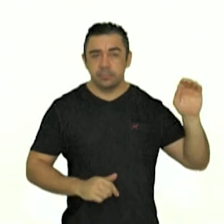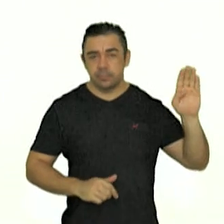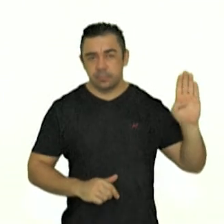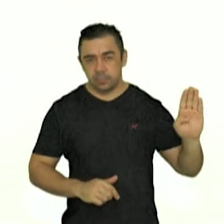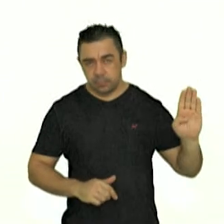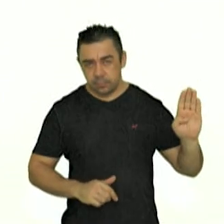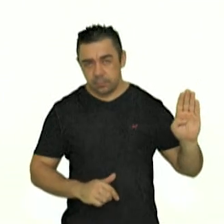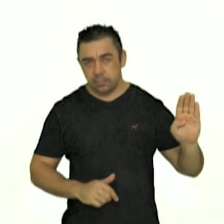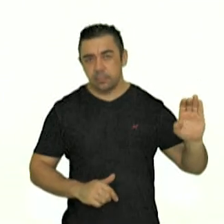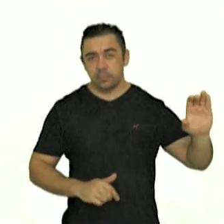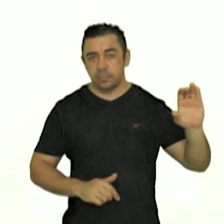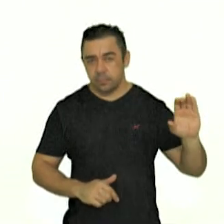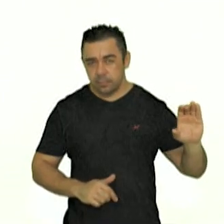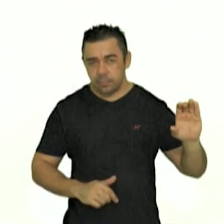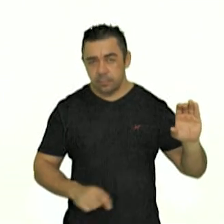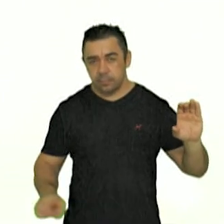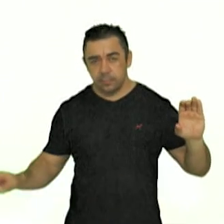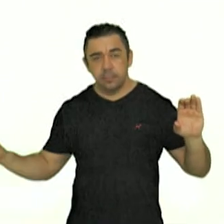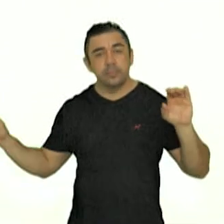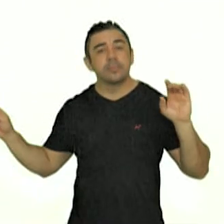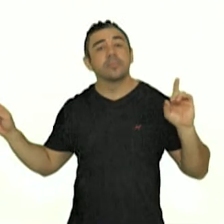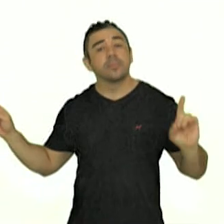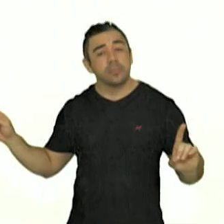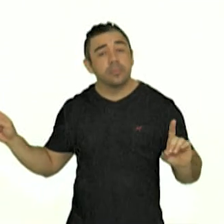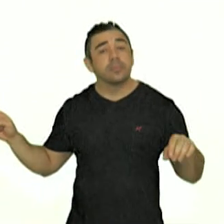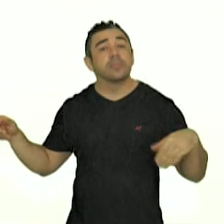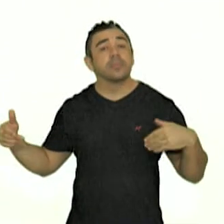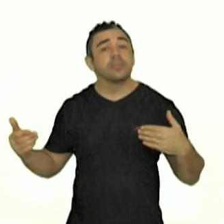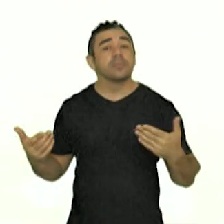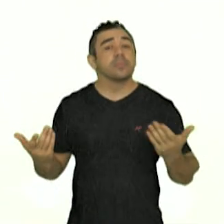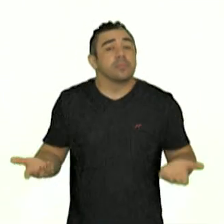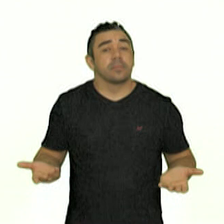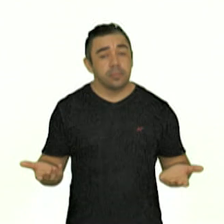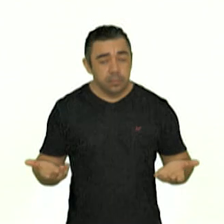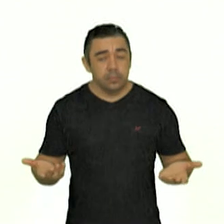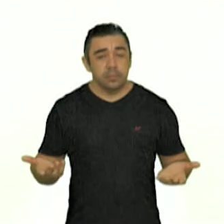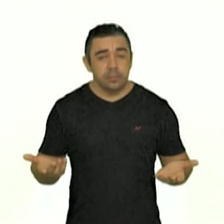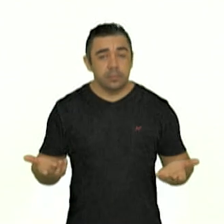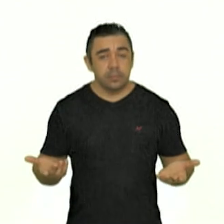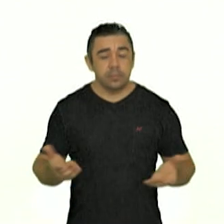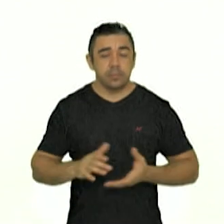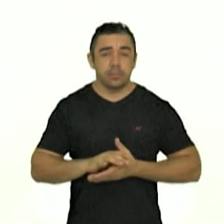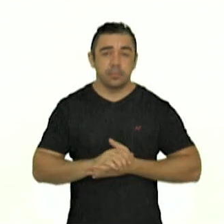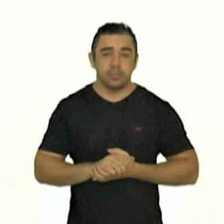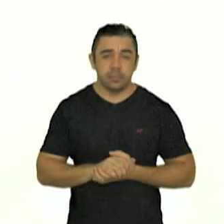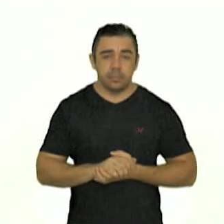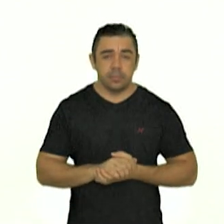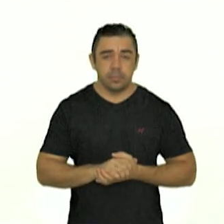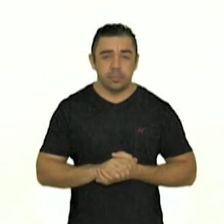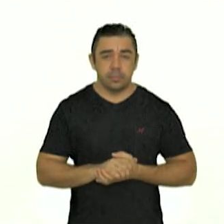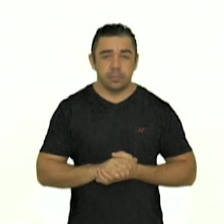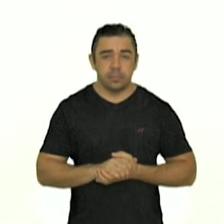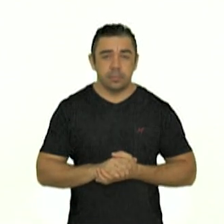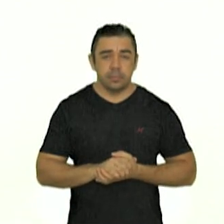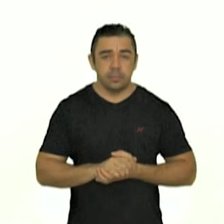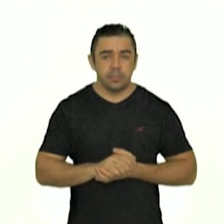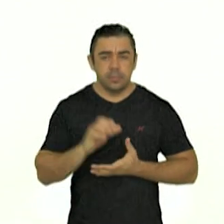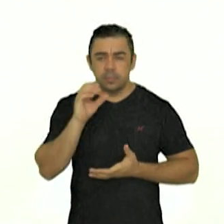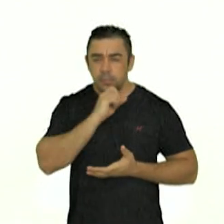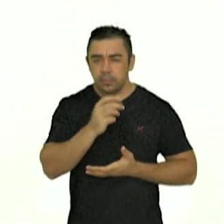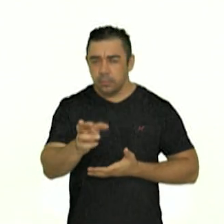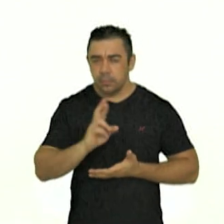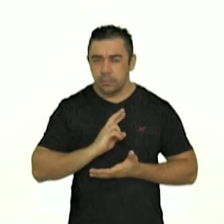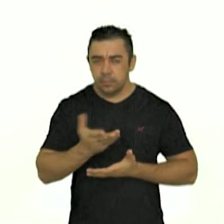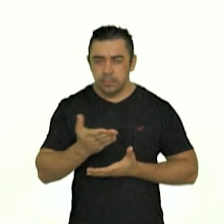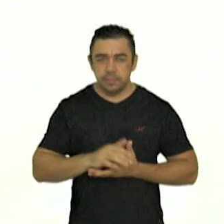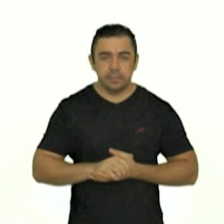A, as cidades emergentes, letra B, as cidades inteligentes, letra C, ou letra D, as cidades limpas. É rapidinho, a gente